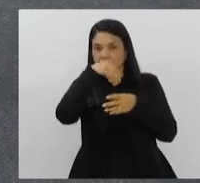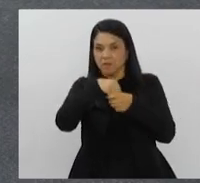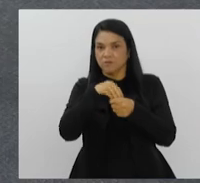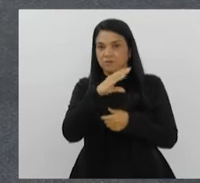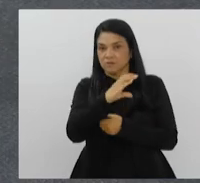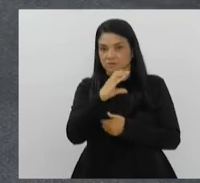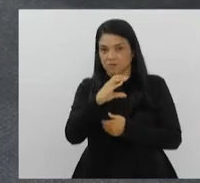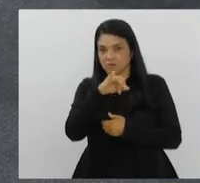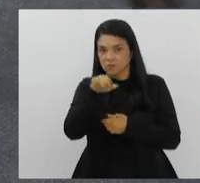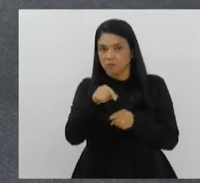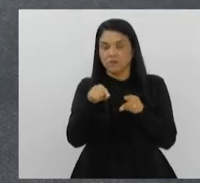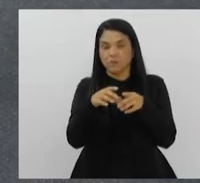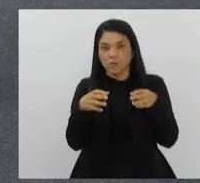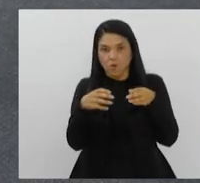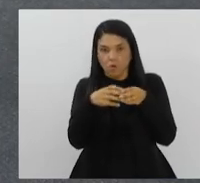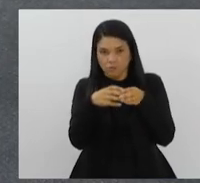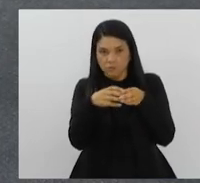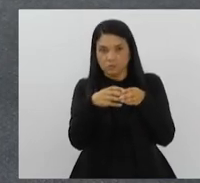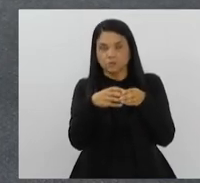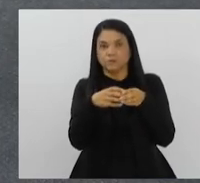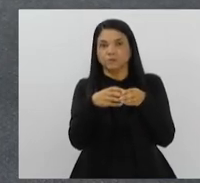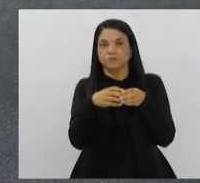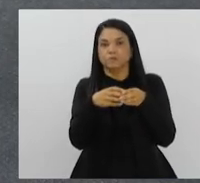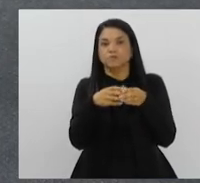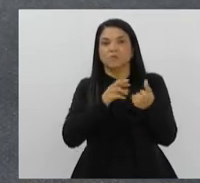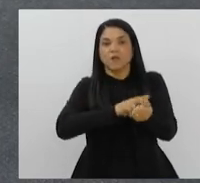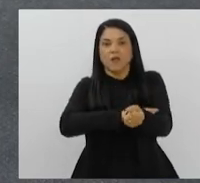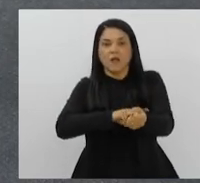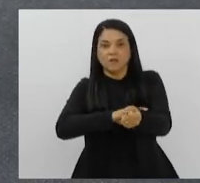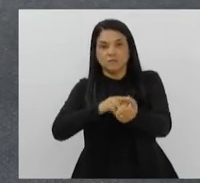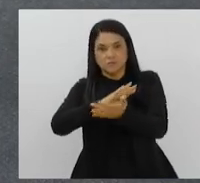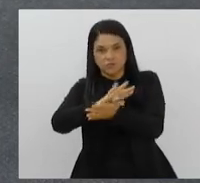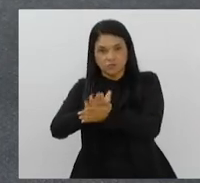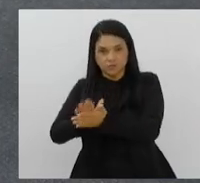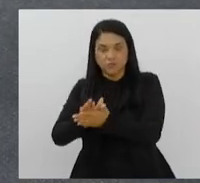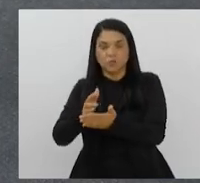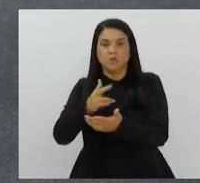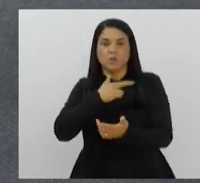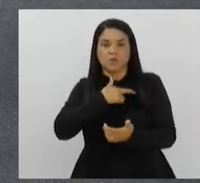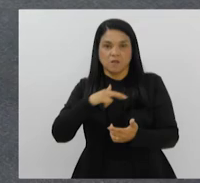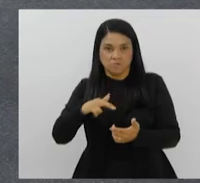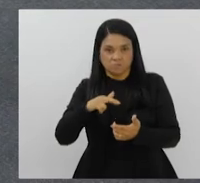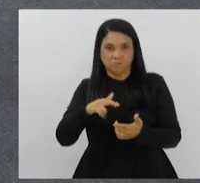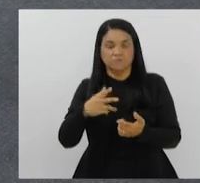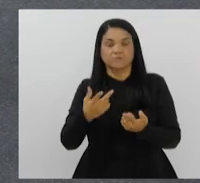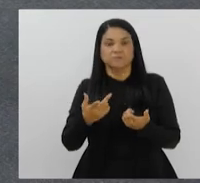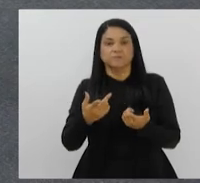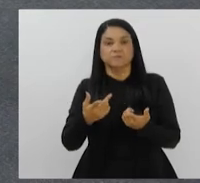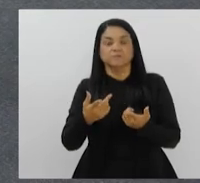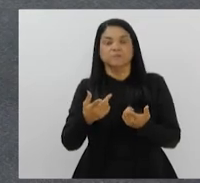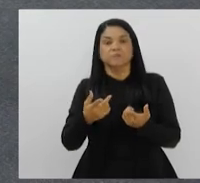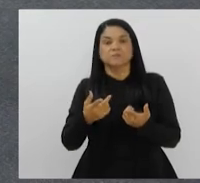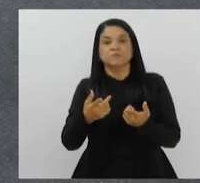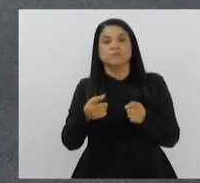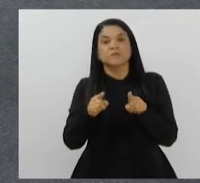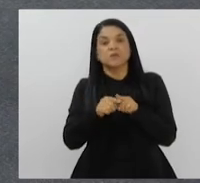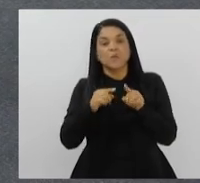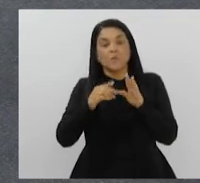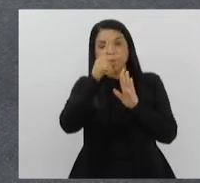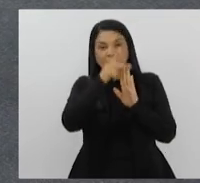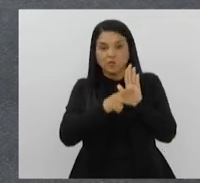Paulo, na comissão que combate o racismo e a intolerância religiosa. E o projeto será